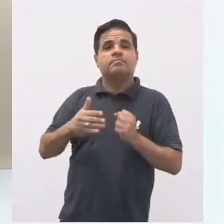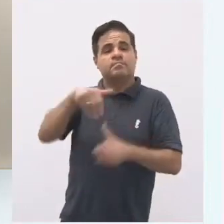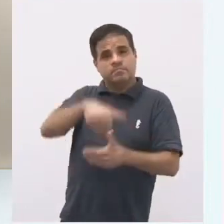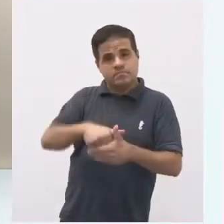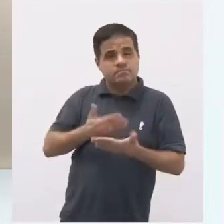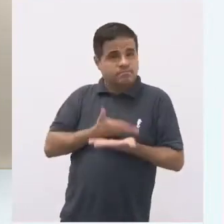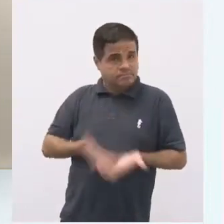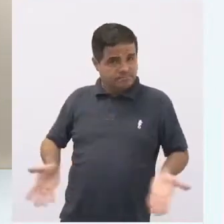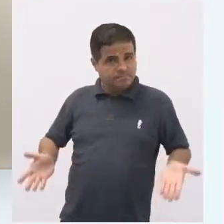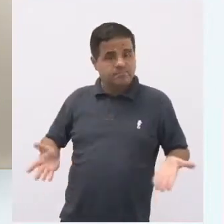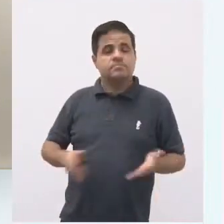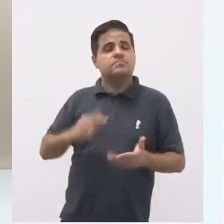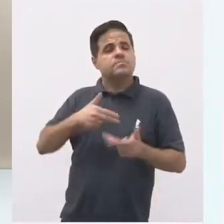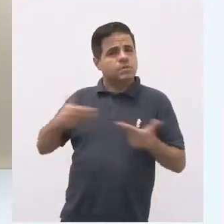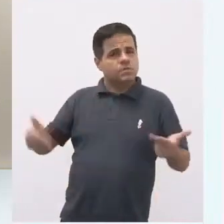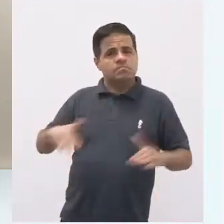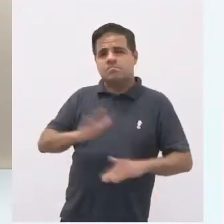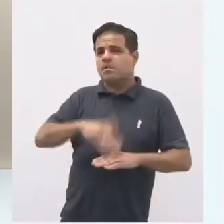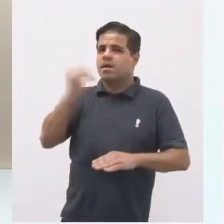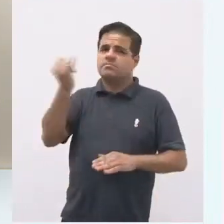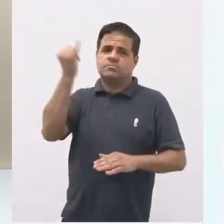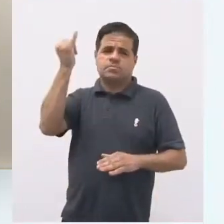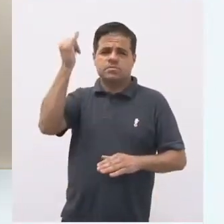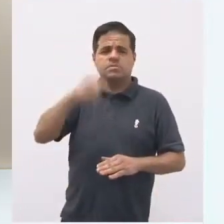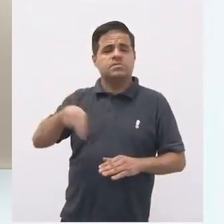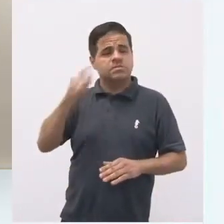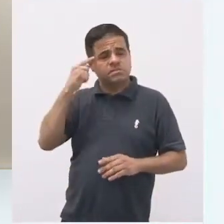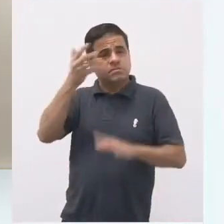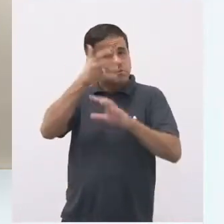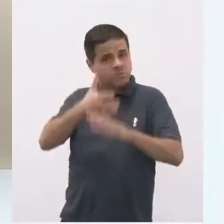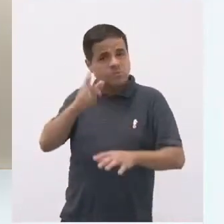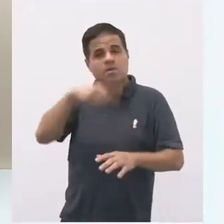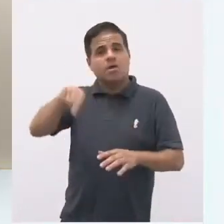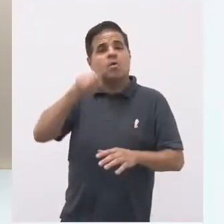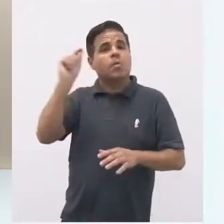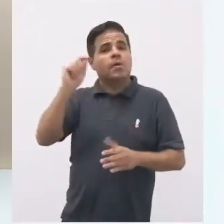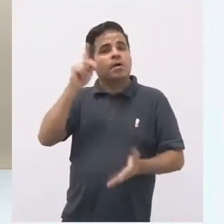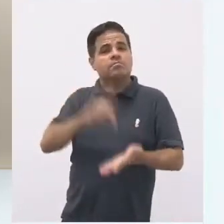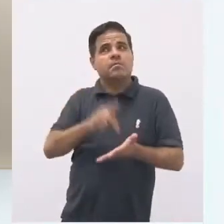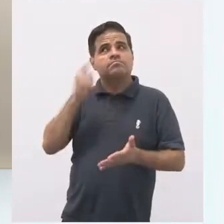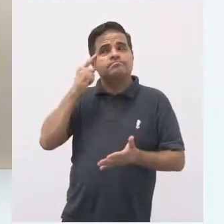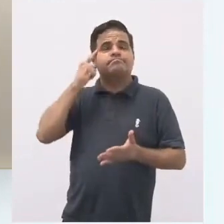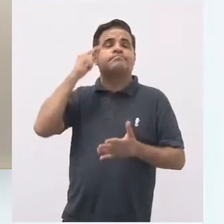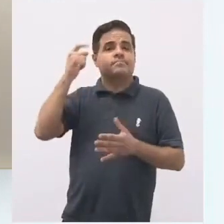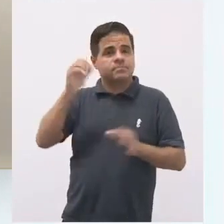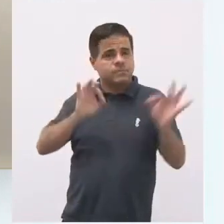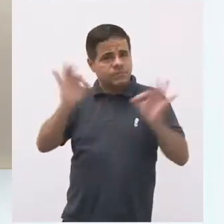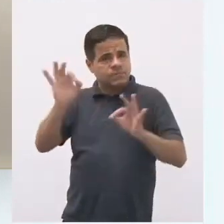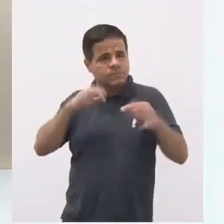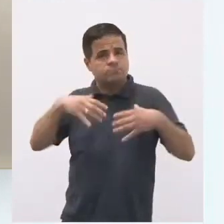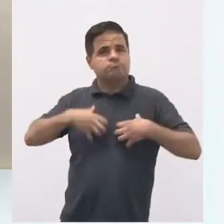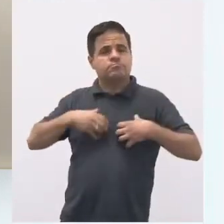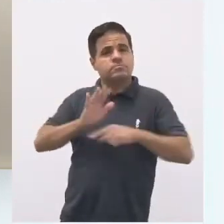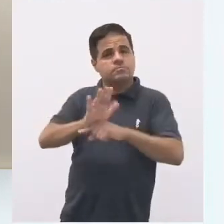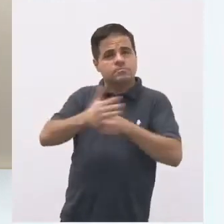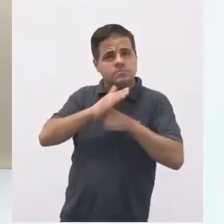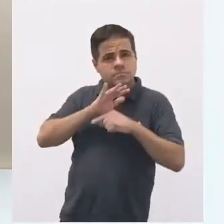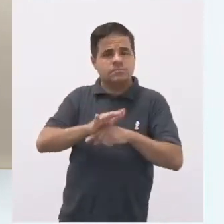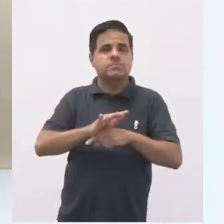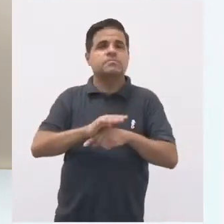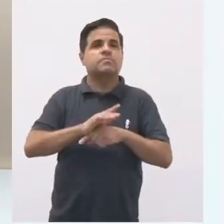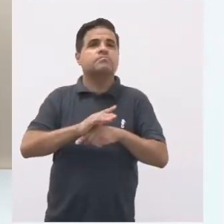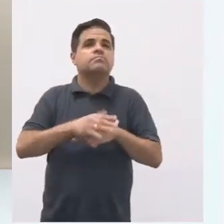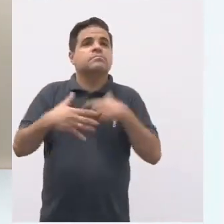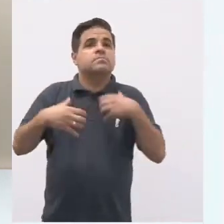Curricular. Uma das coisas mais importantes desse currículo é o fato dele ter sido construído de forma colaborativa.